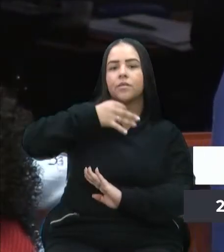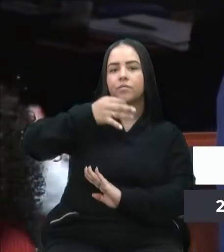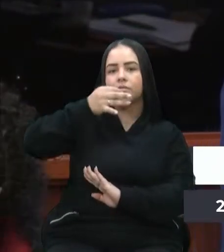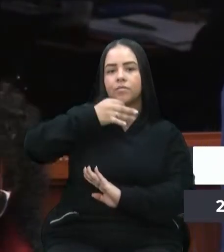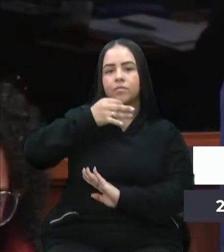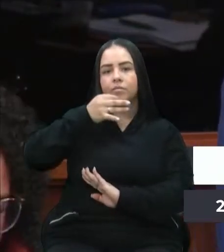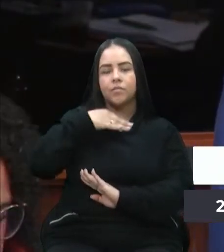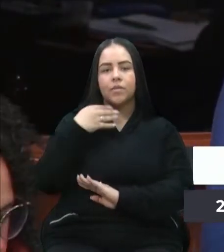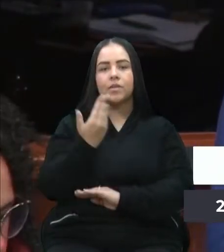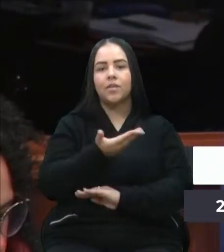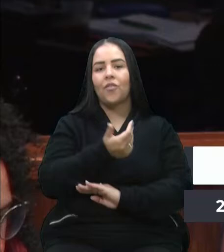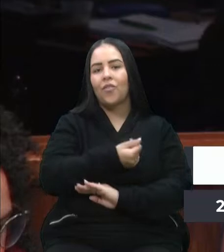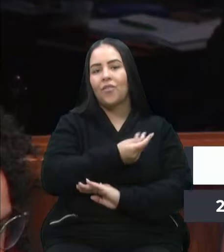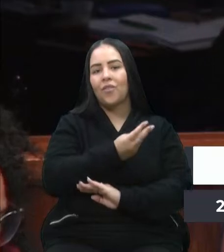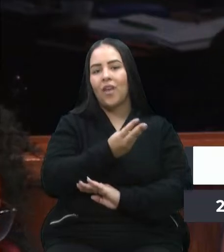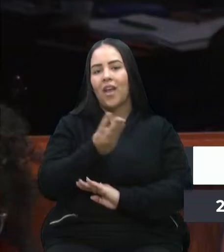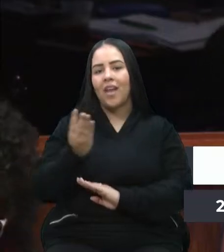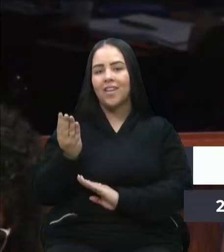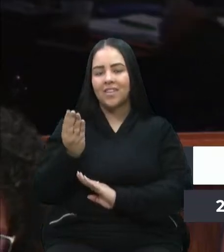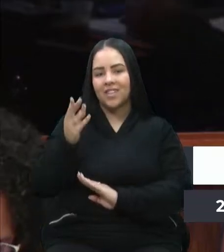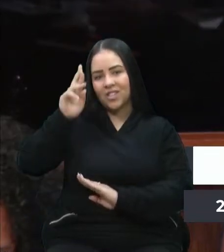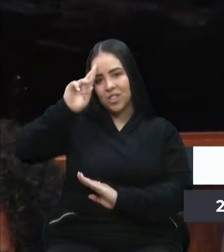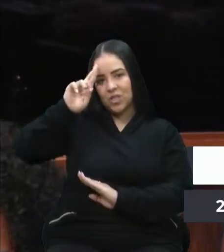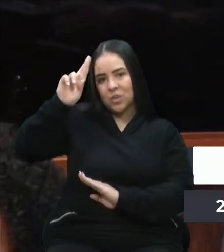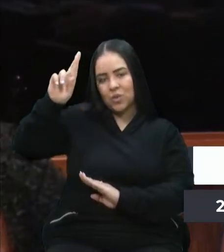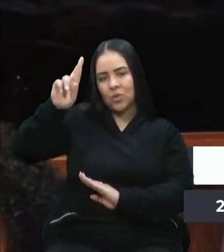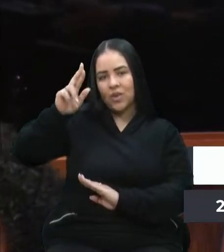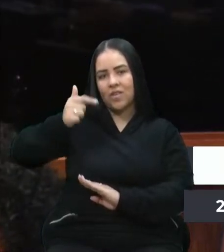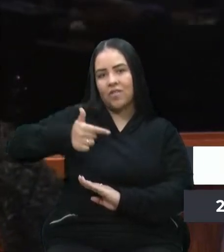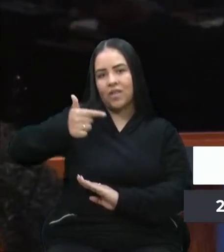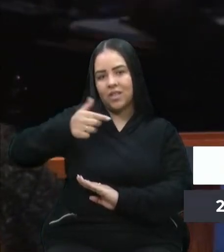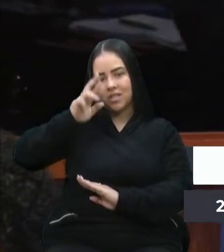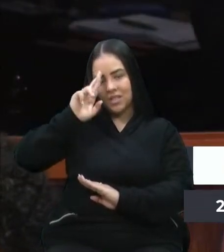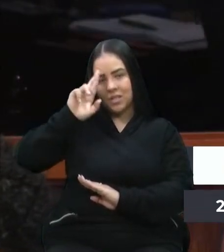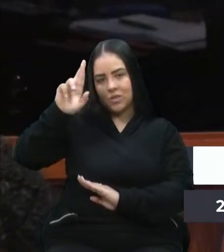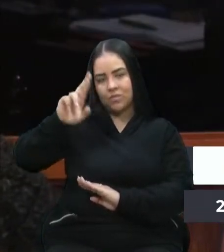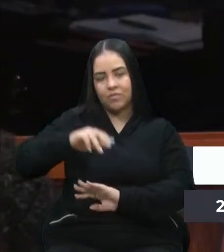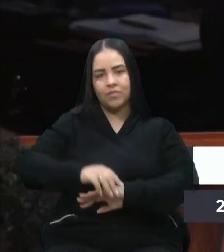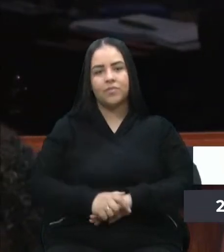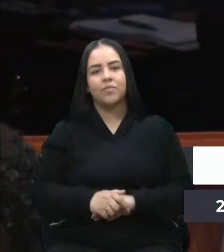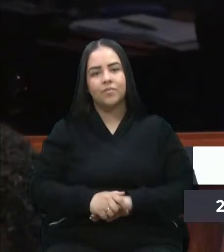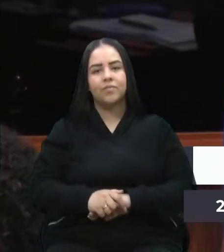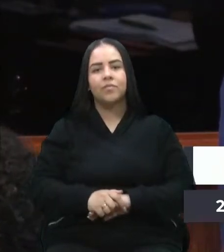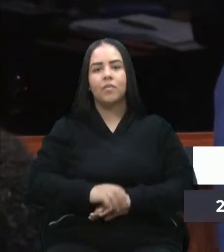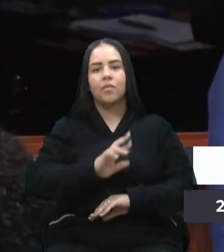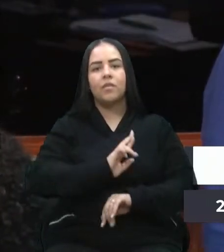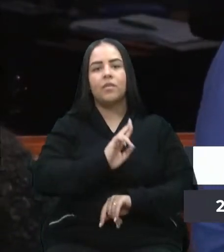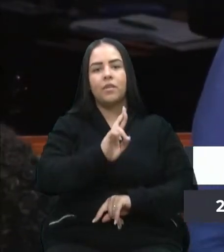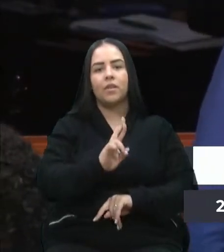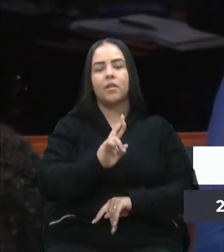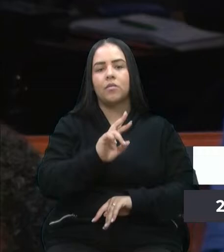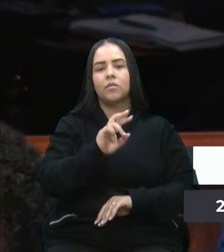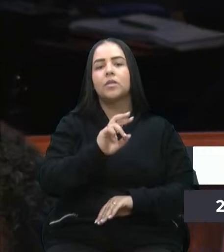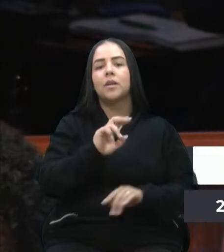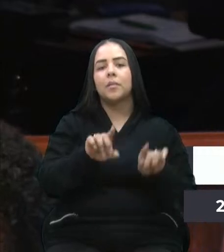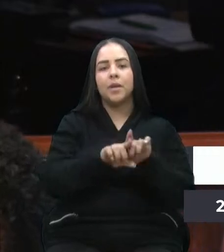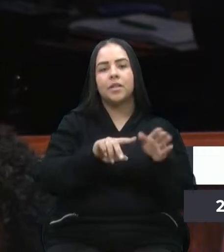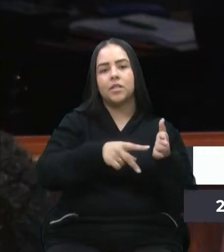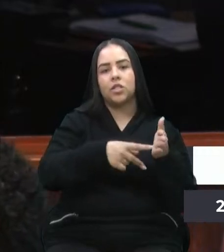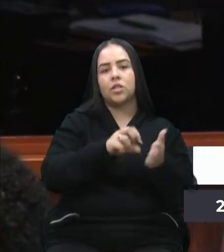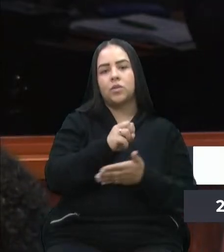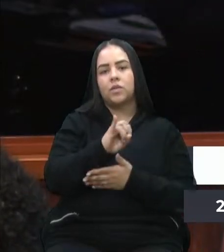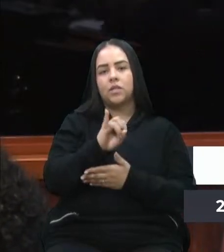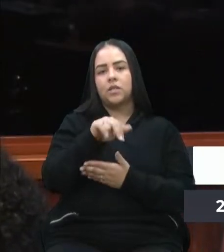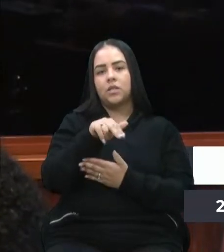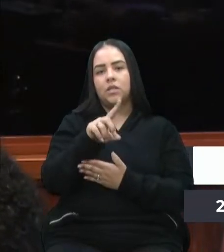Aqui, várias diretoras, vice-diretoras, representação aqui do Sindicerve. Dizer que nós estamos